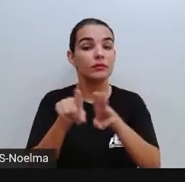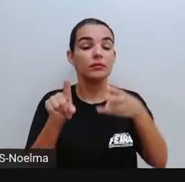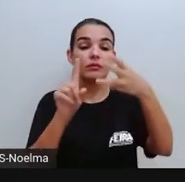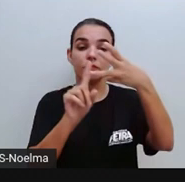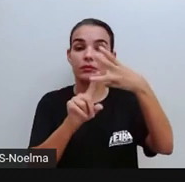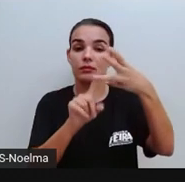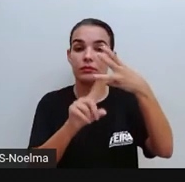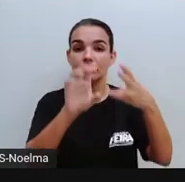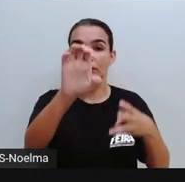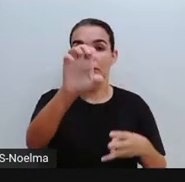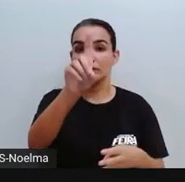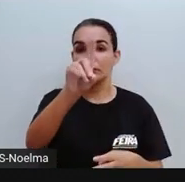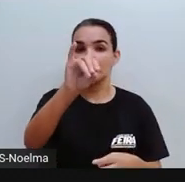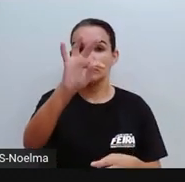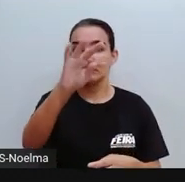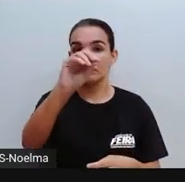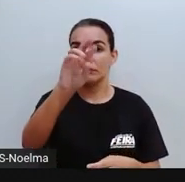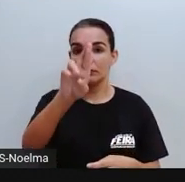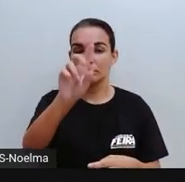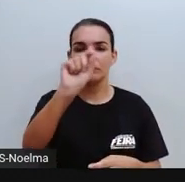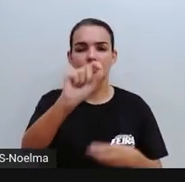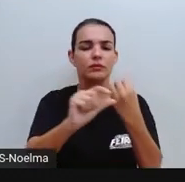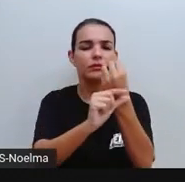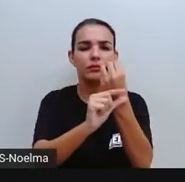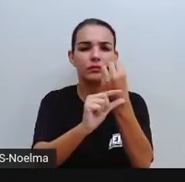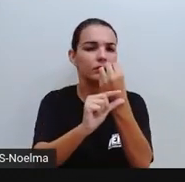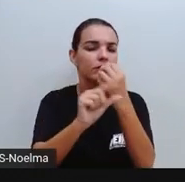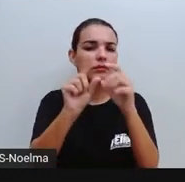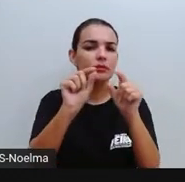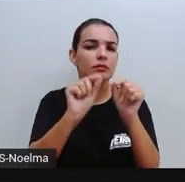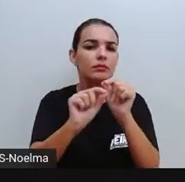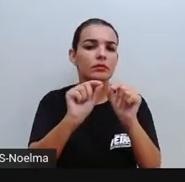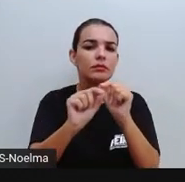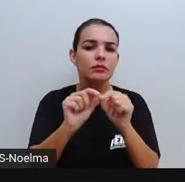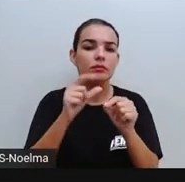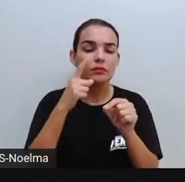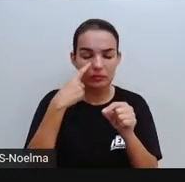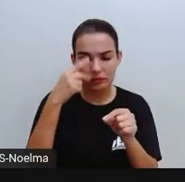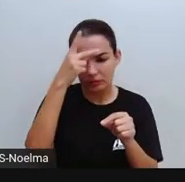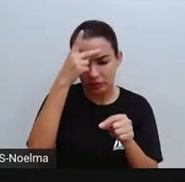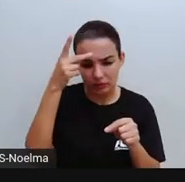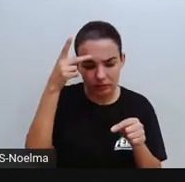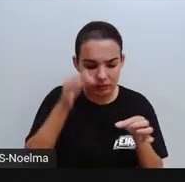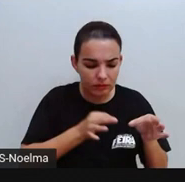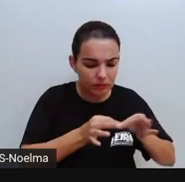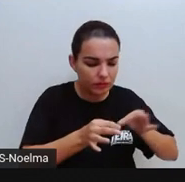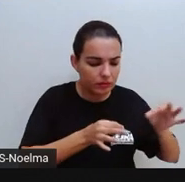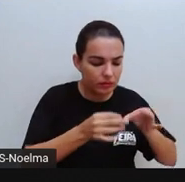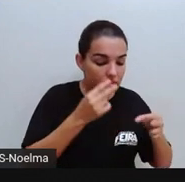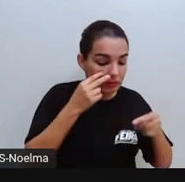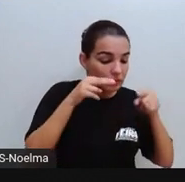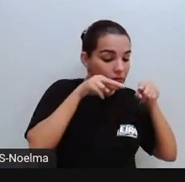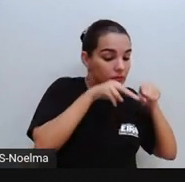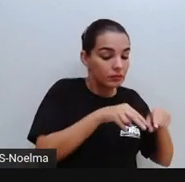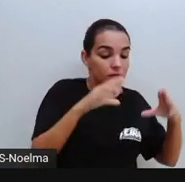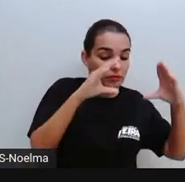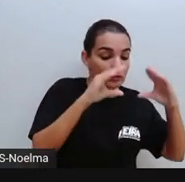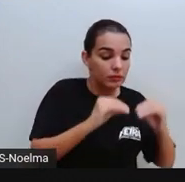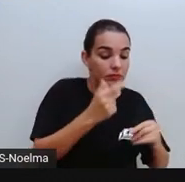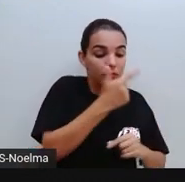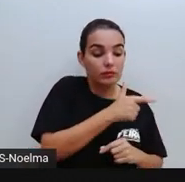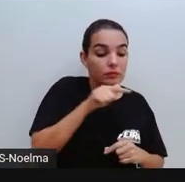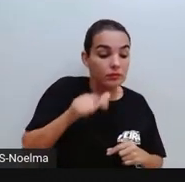também olha lá o editor que é a pessoa que vai revisar as reportagens antes de